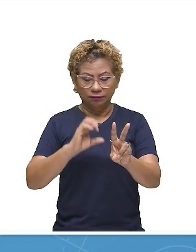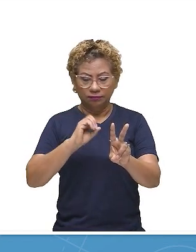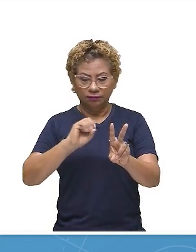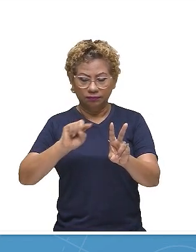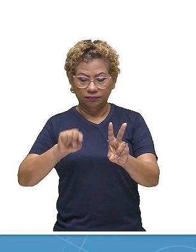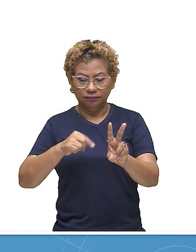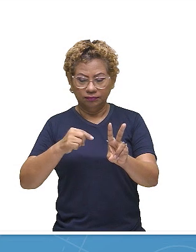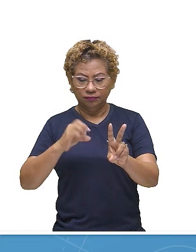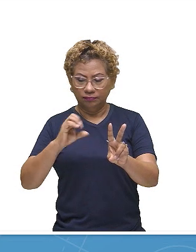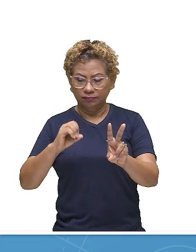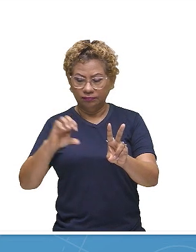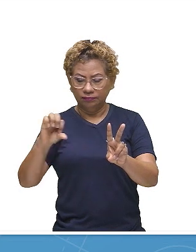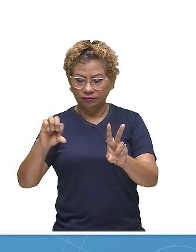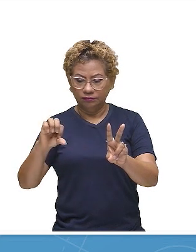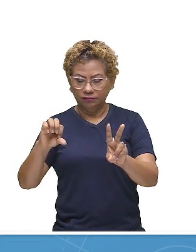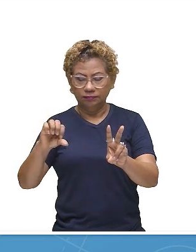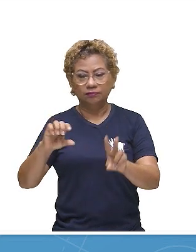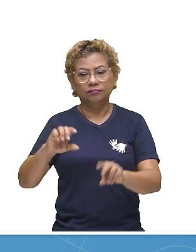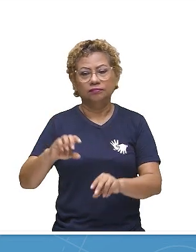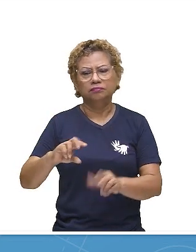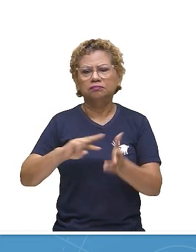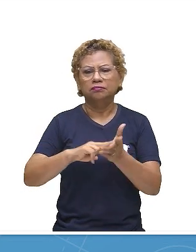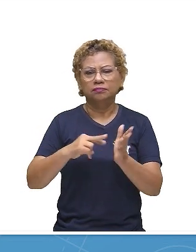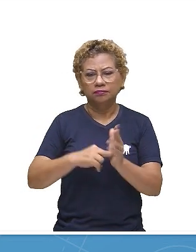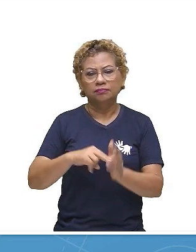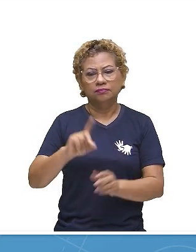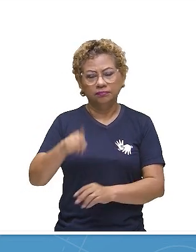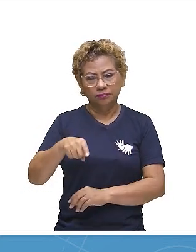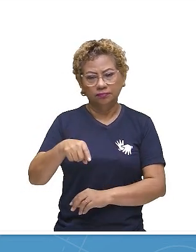100. Certo?